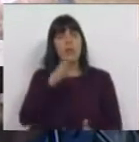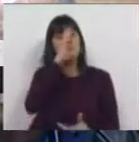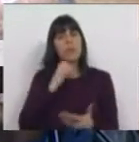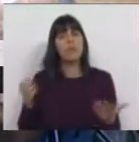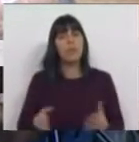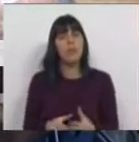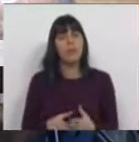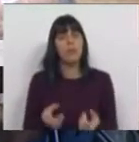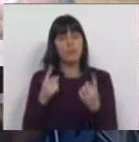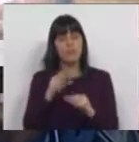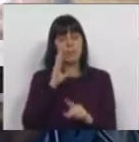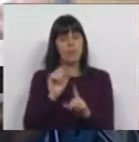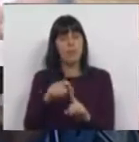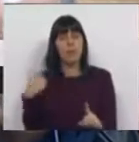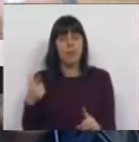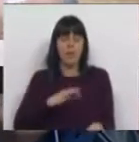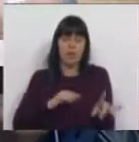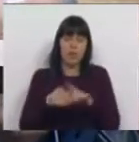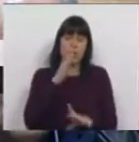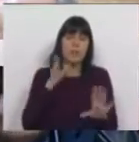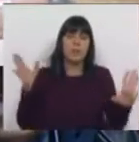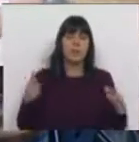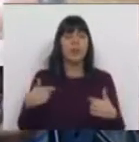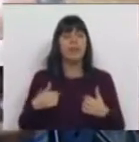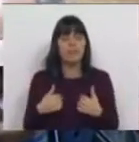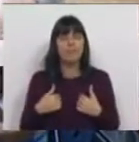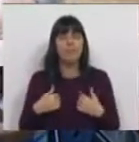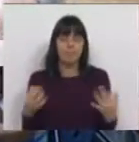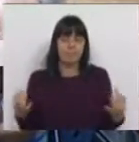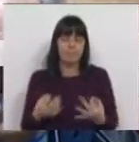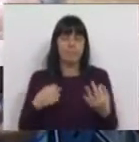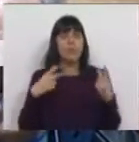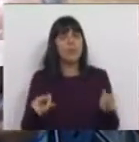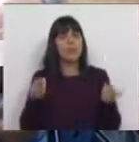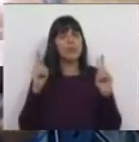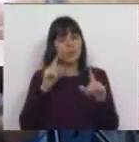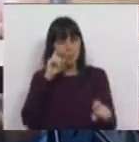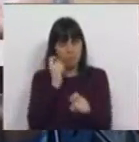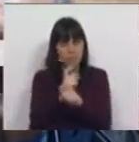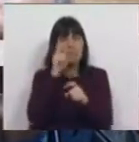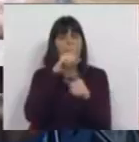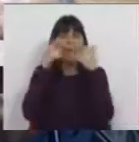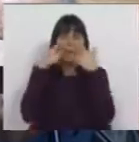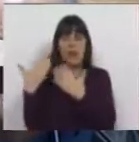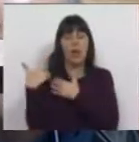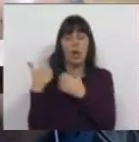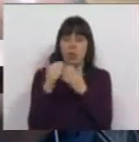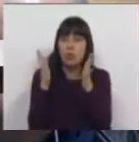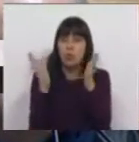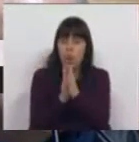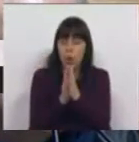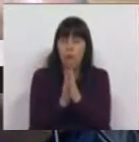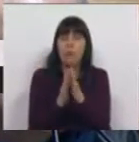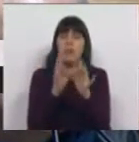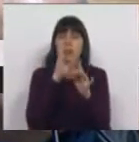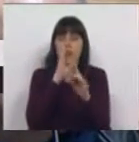Estado. Em relação ao Banif, senhor deputado, nós estamos obviamente disponíveis para apurar todas as responsabilidades, todas,